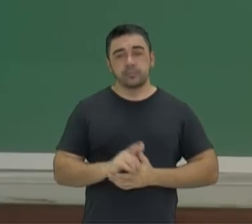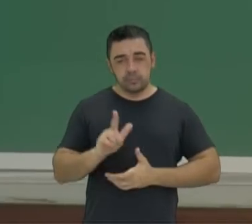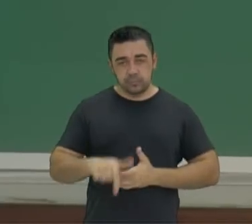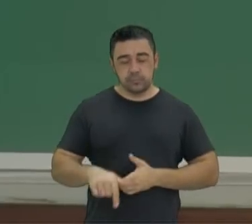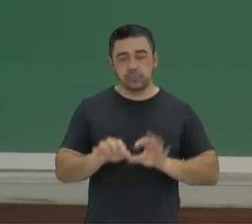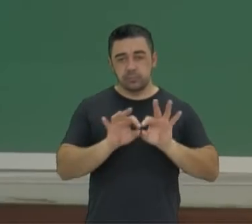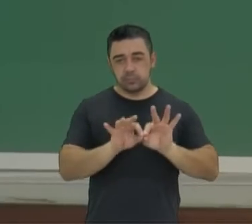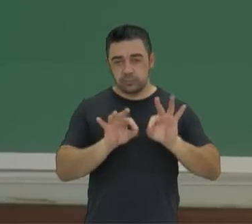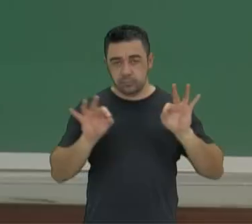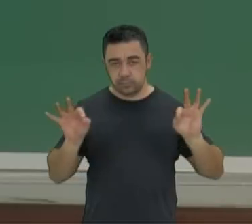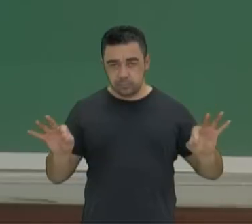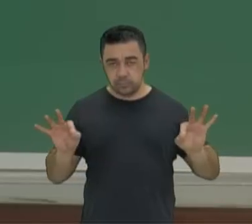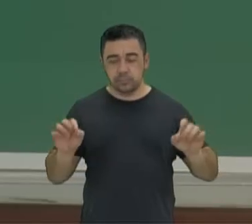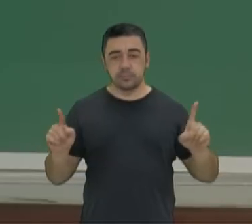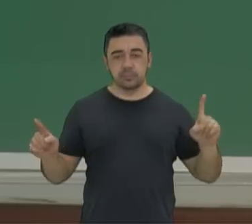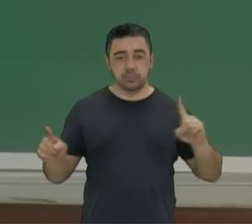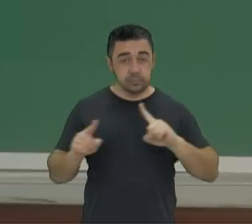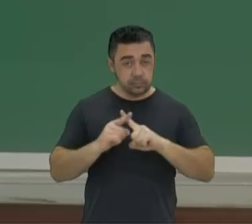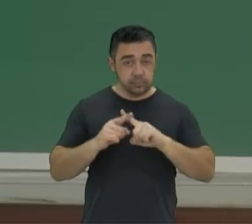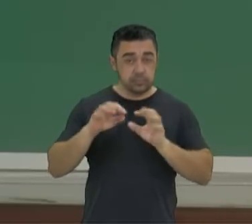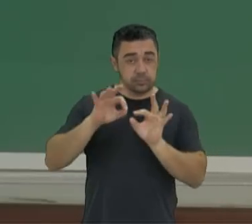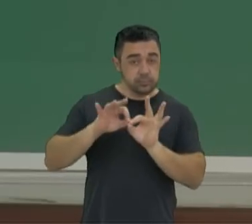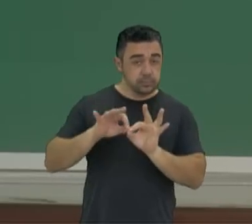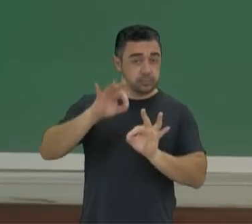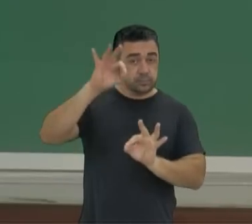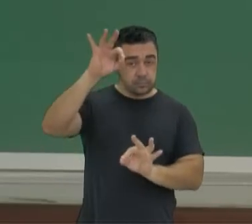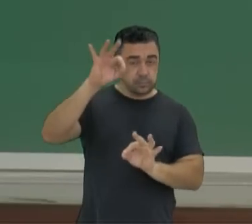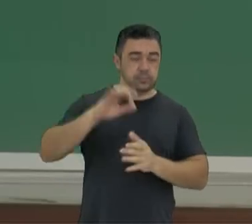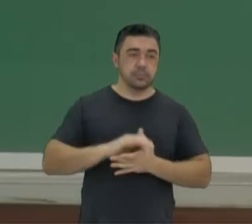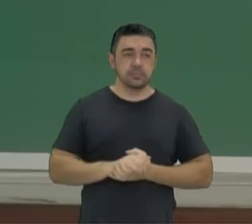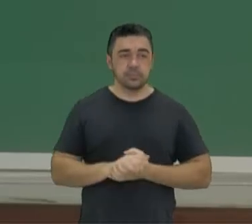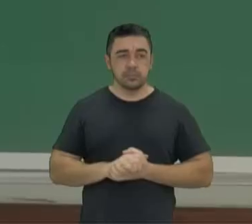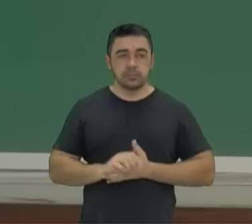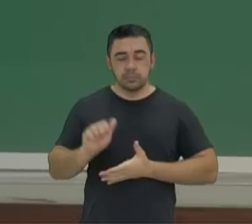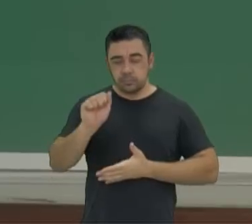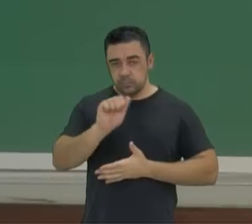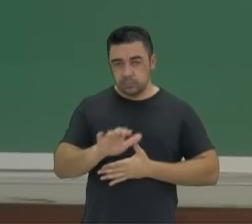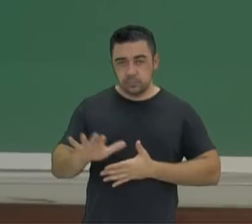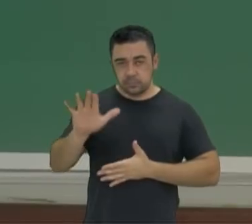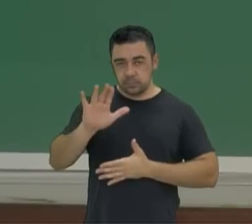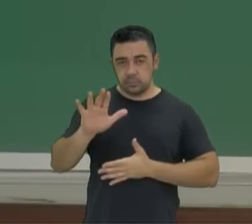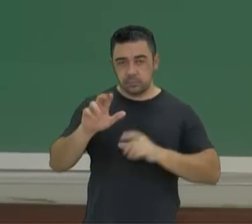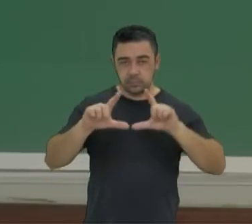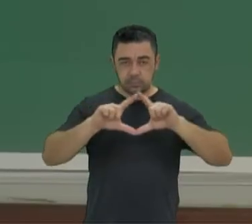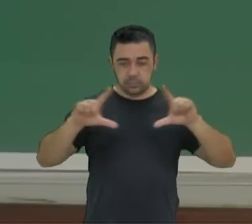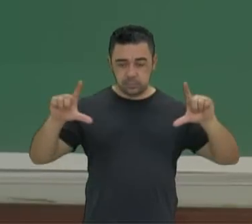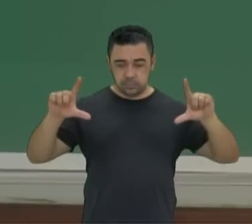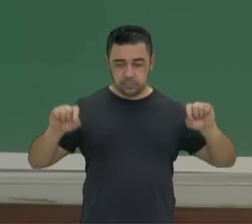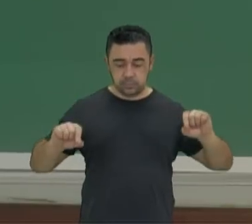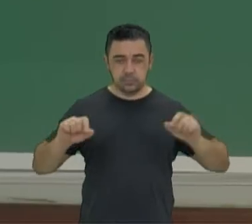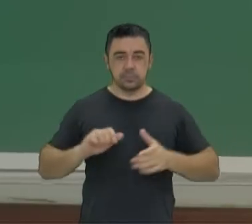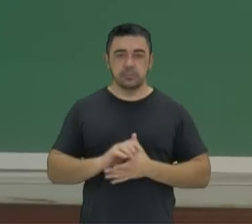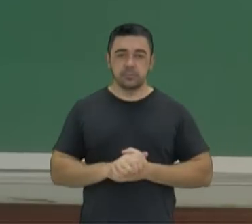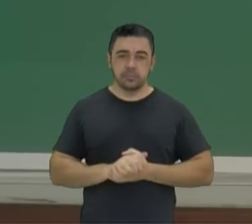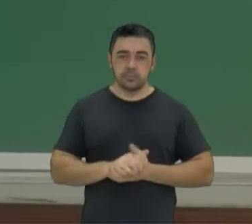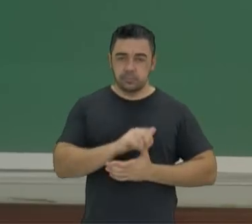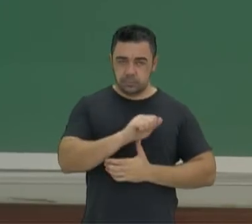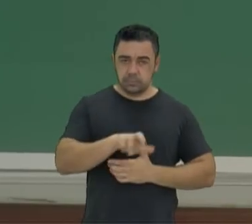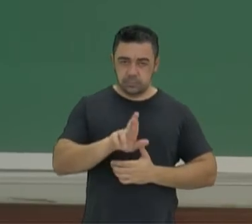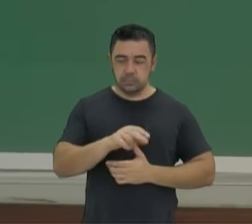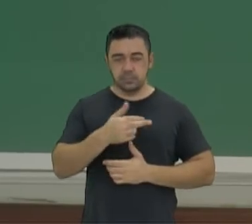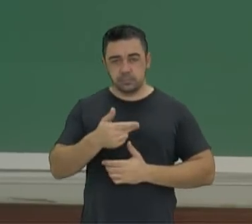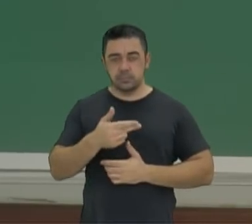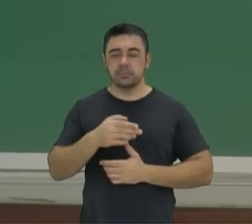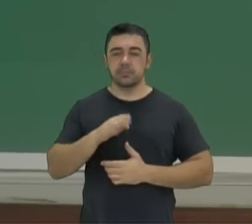a largura. Muito bem, que é a área do retângulo, né? Que a gente faz comprimento vezes a